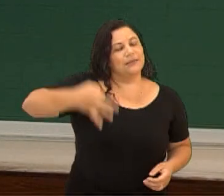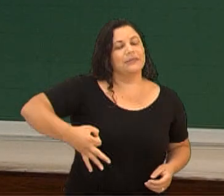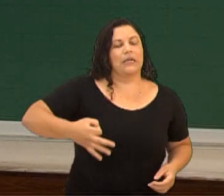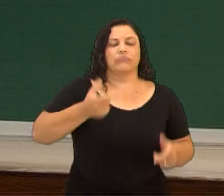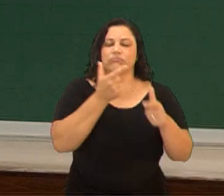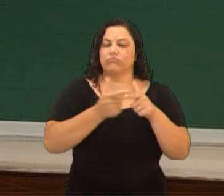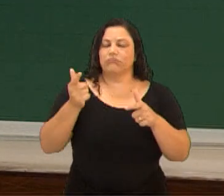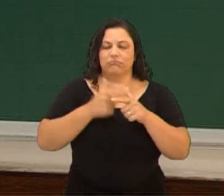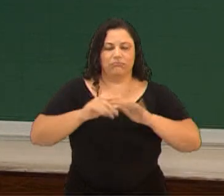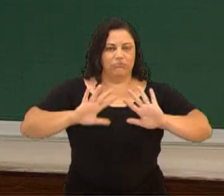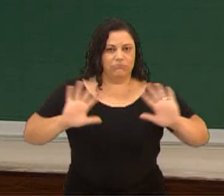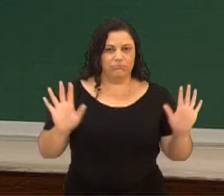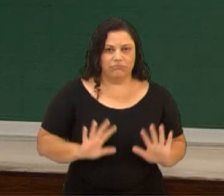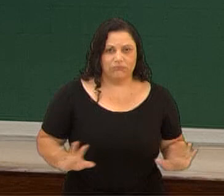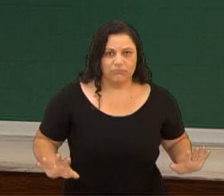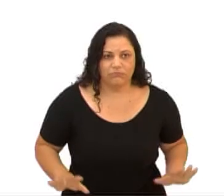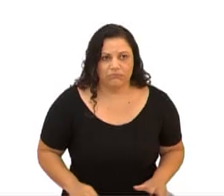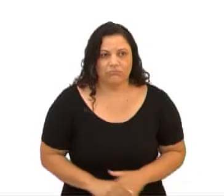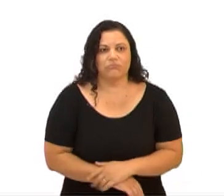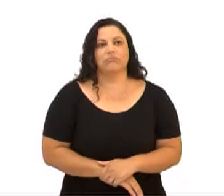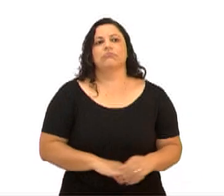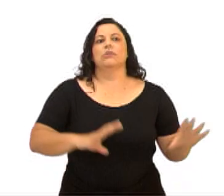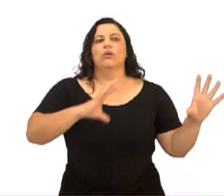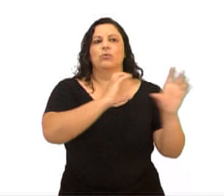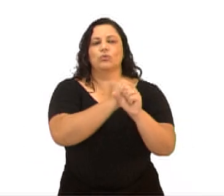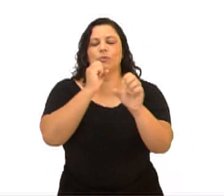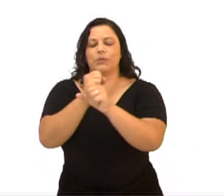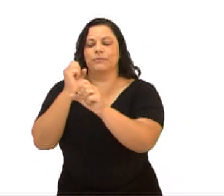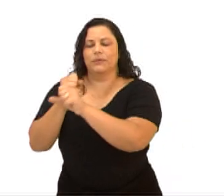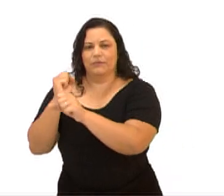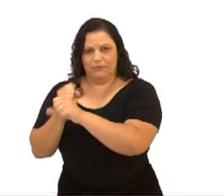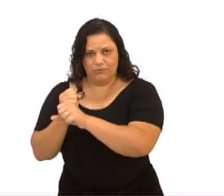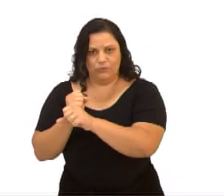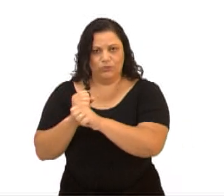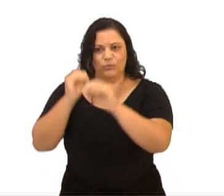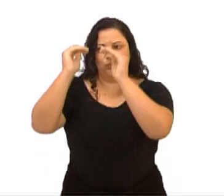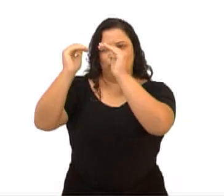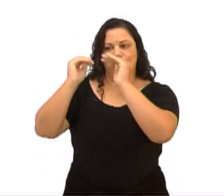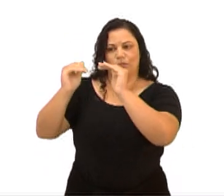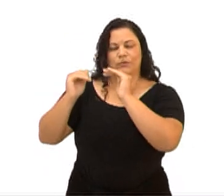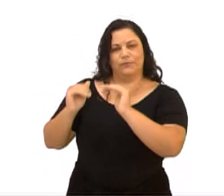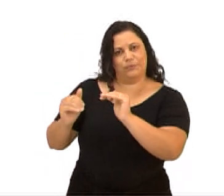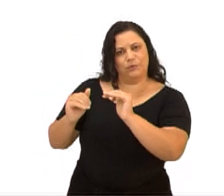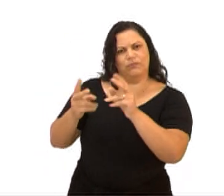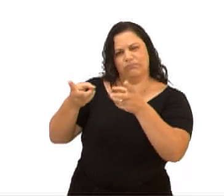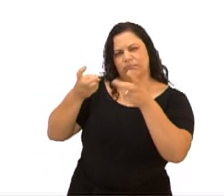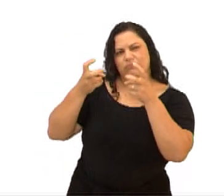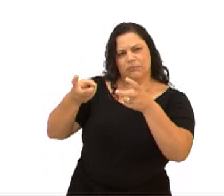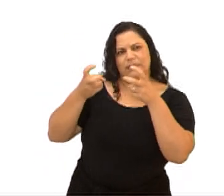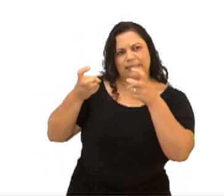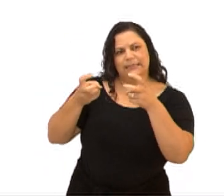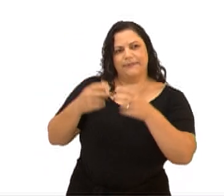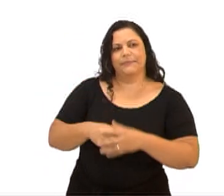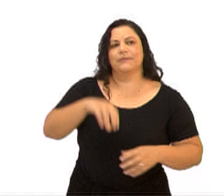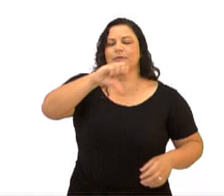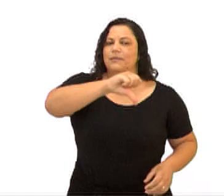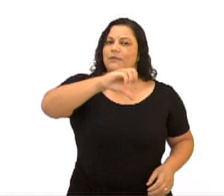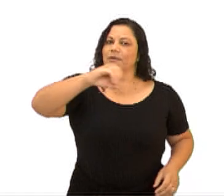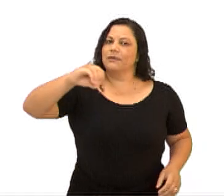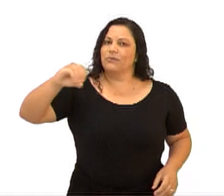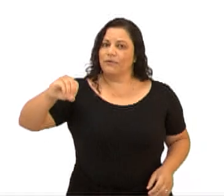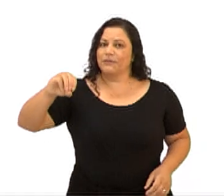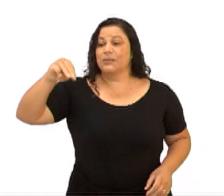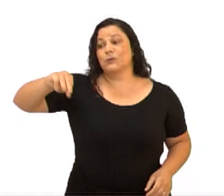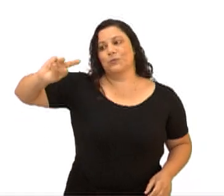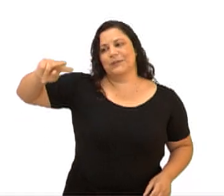tem problema, tá bom? E somando tudo isso, aqui a prof fez a continha, vocês vão perceber que vai dar 900